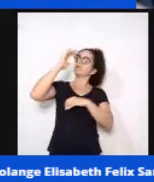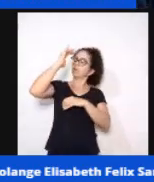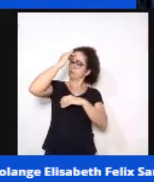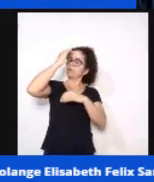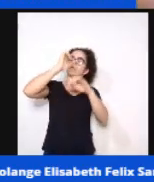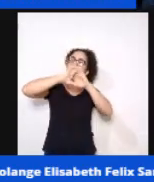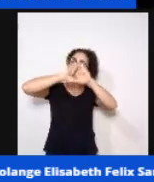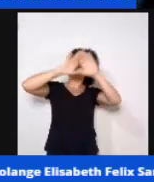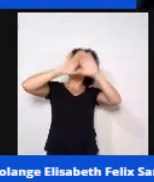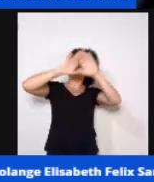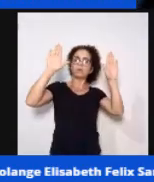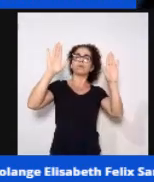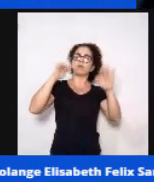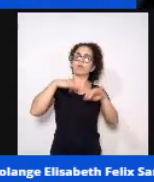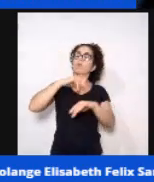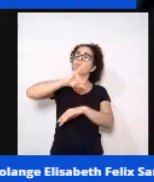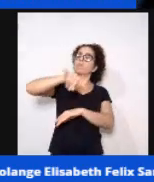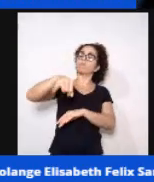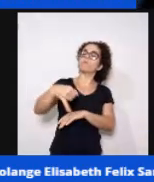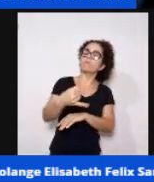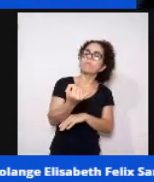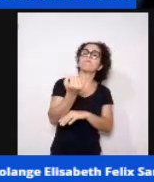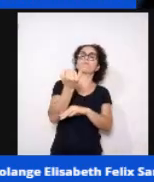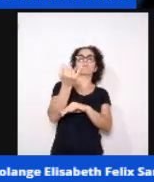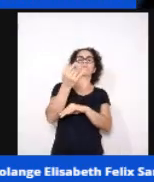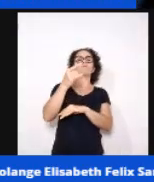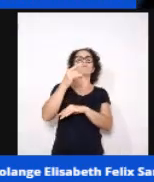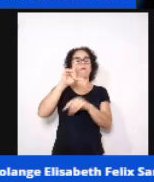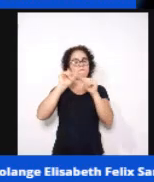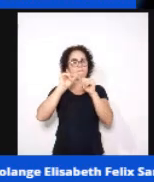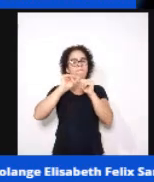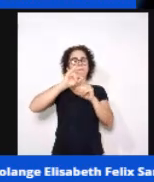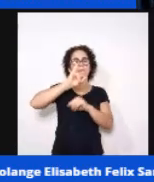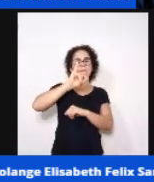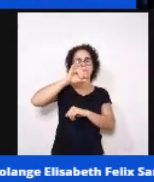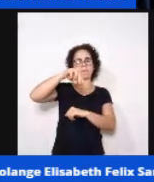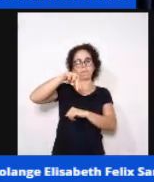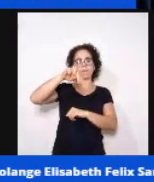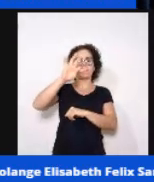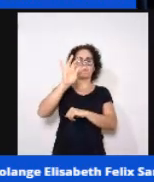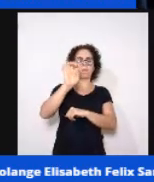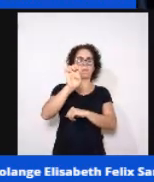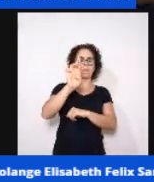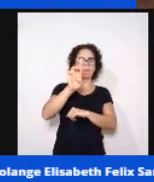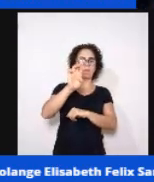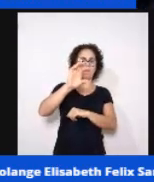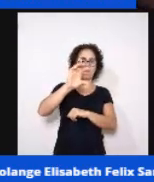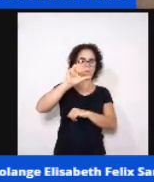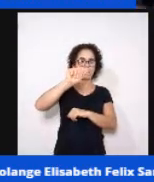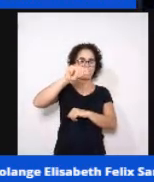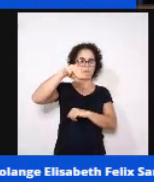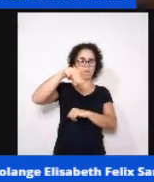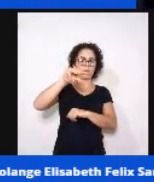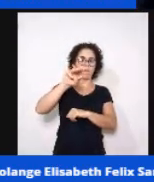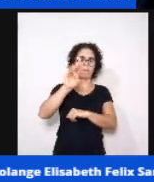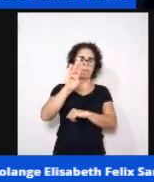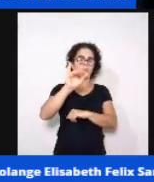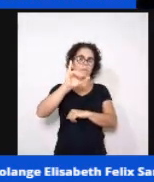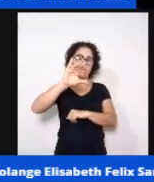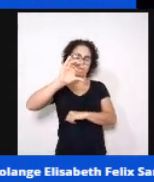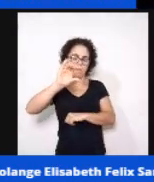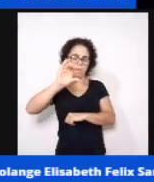Eu tive a oportunidade de fazer um intercâmbio e por eu não precisar voltar para o trabalho, eu tive a oportunidade de